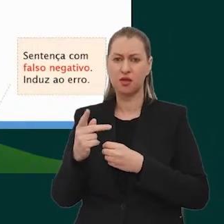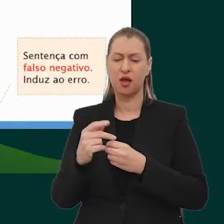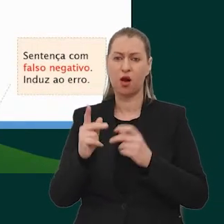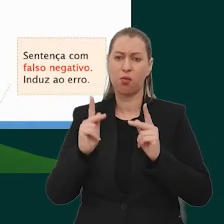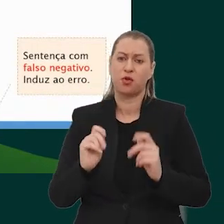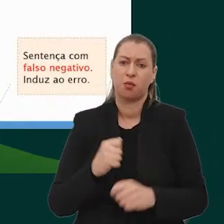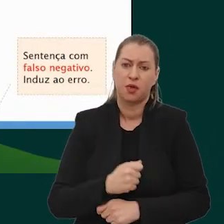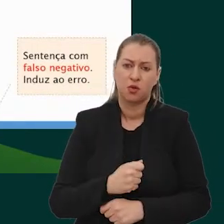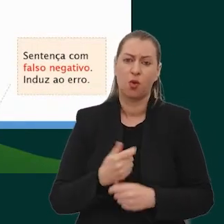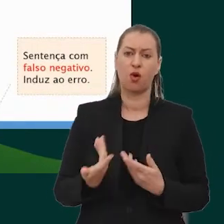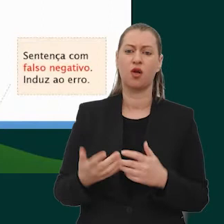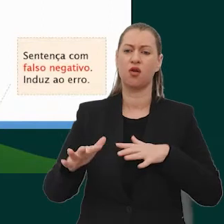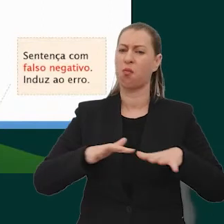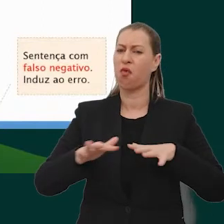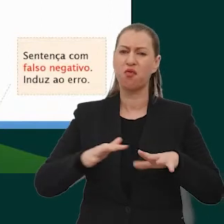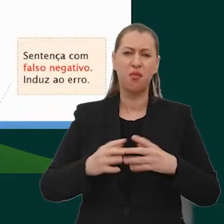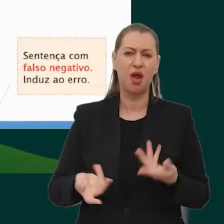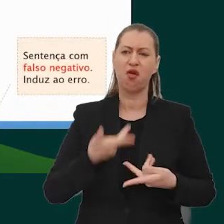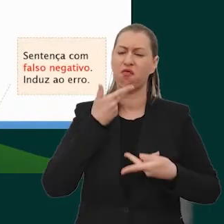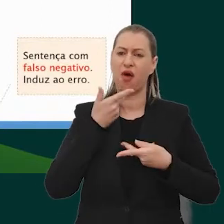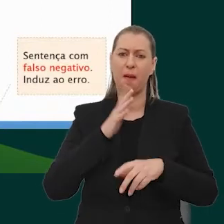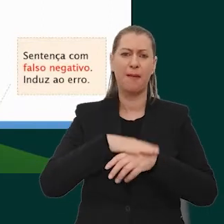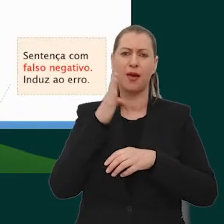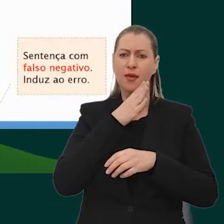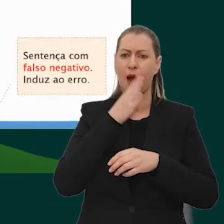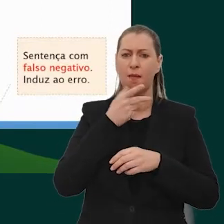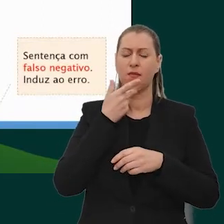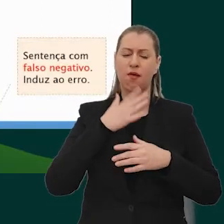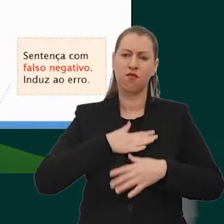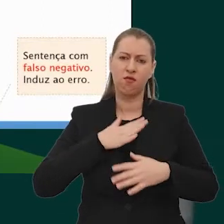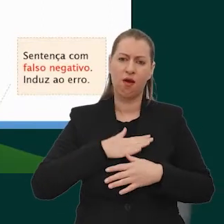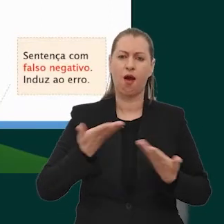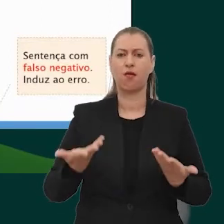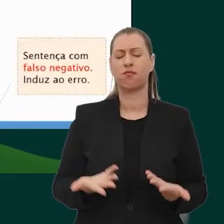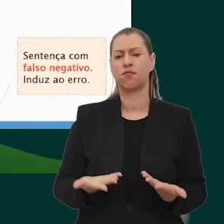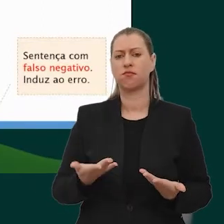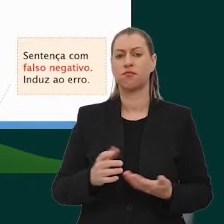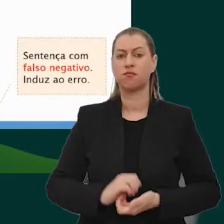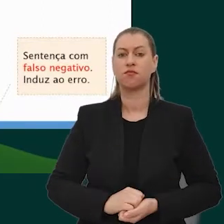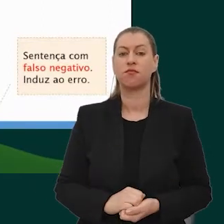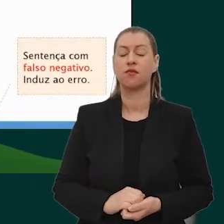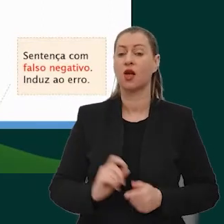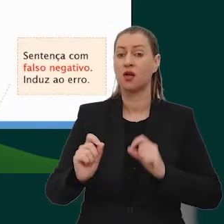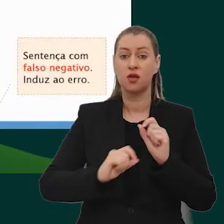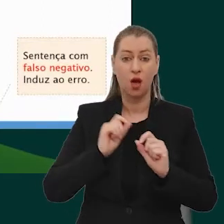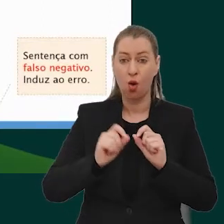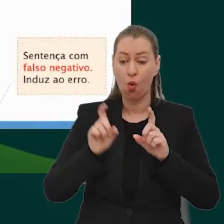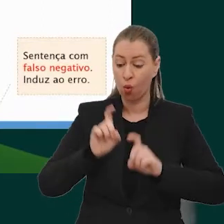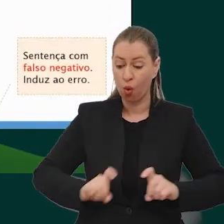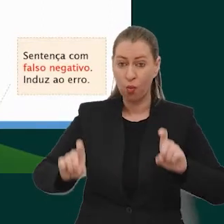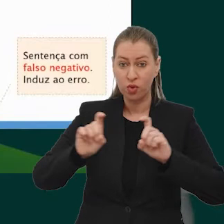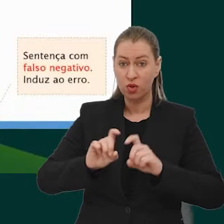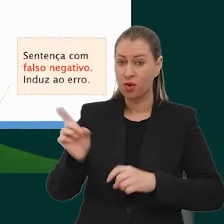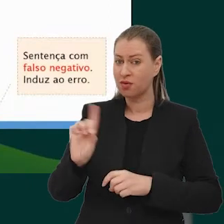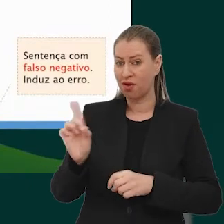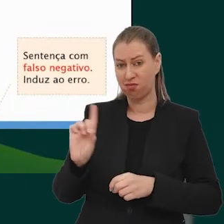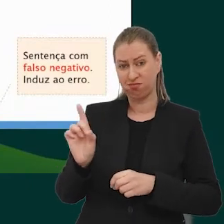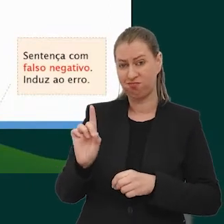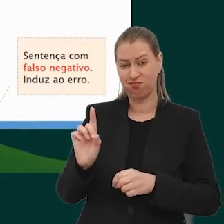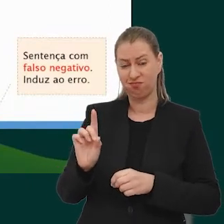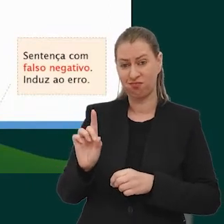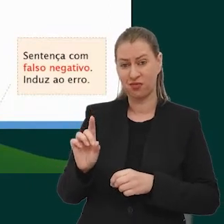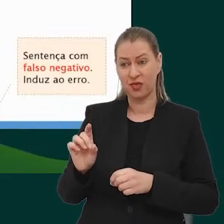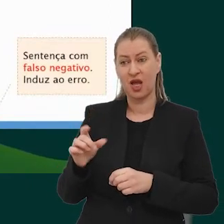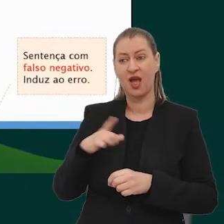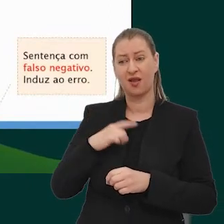né? Tudo, movimentos, fala mais rápida, fala acelerada, fala devagar. E o computador não. O computador, ele